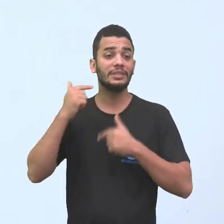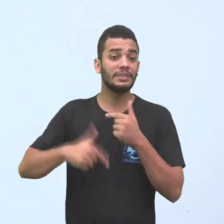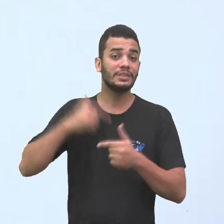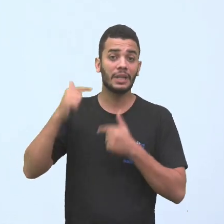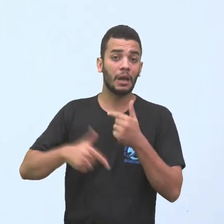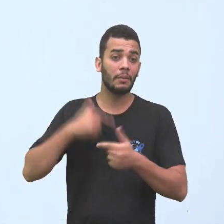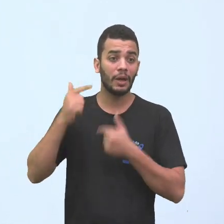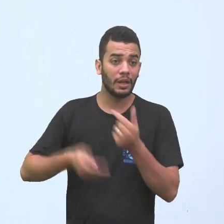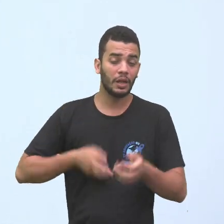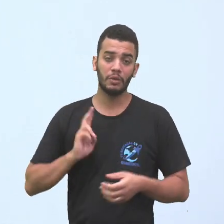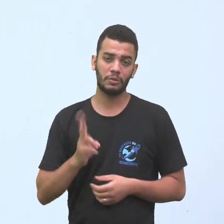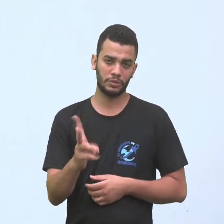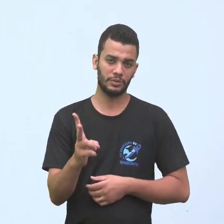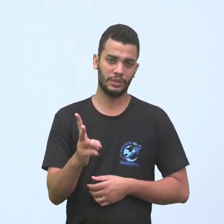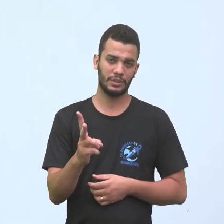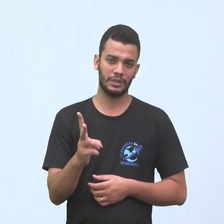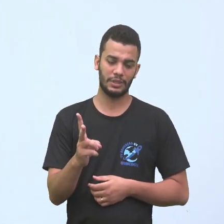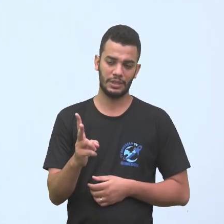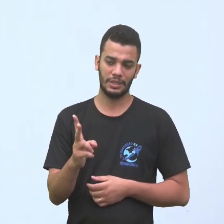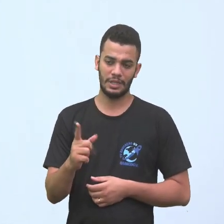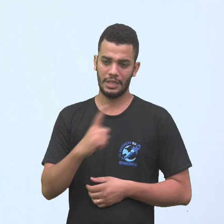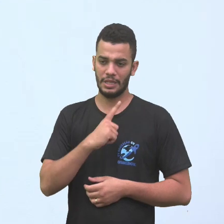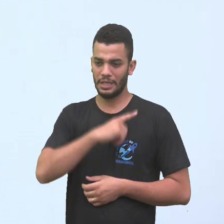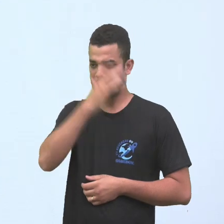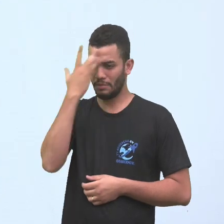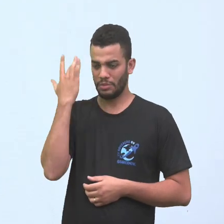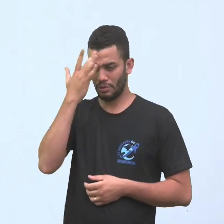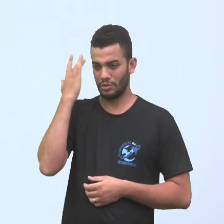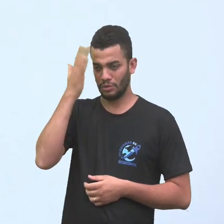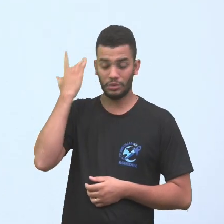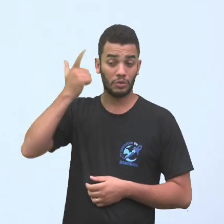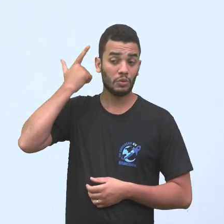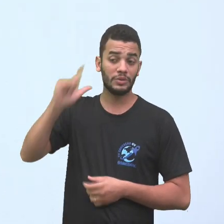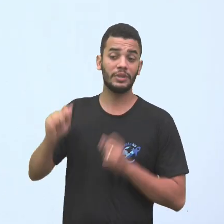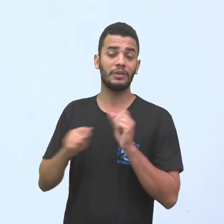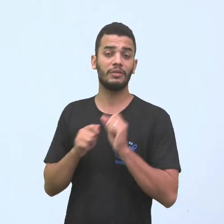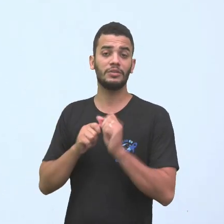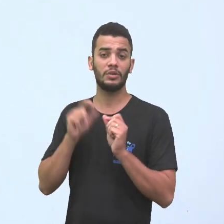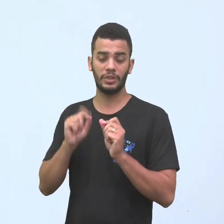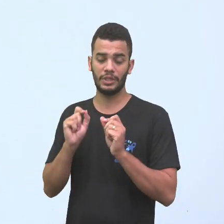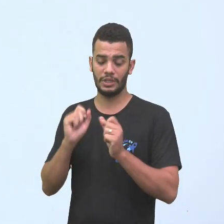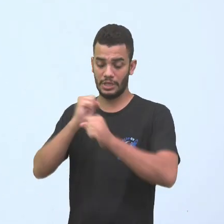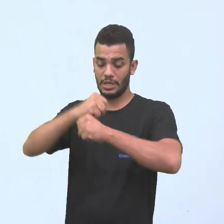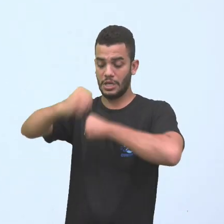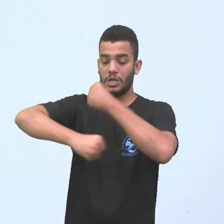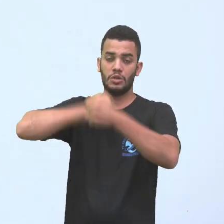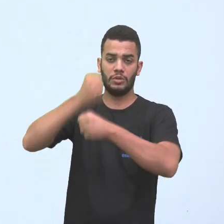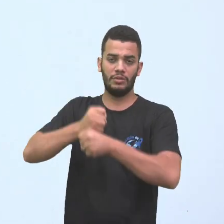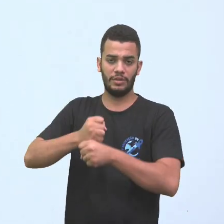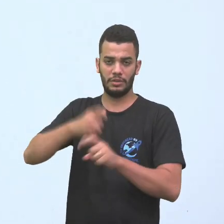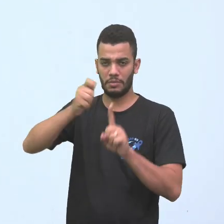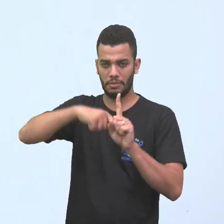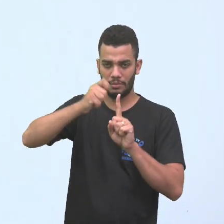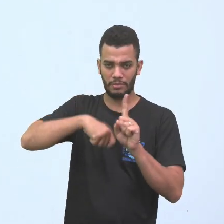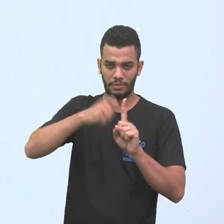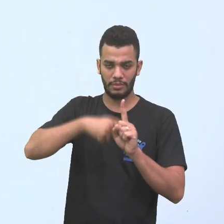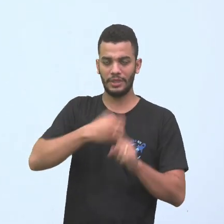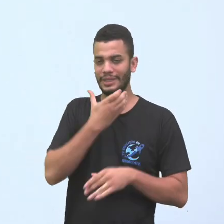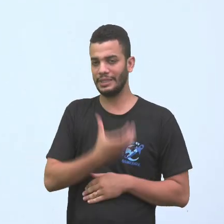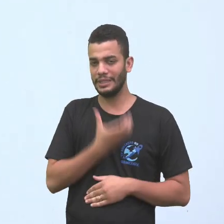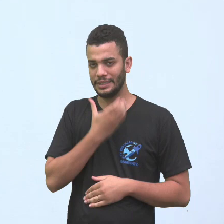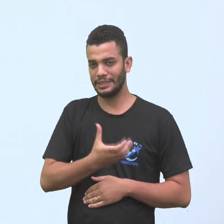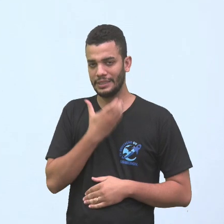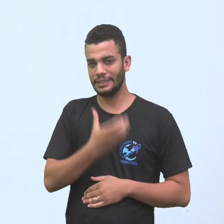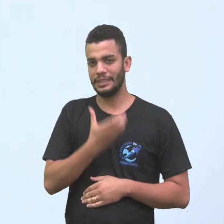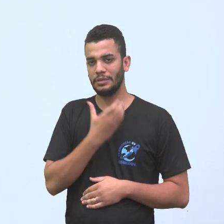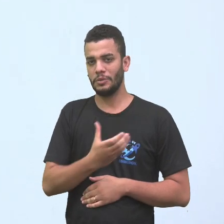que vem. Vai ser muita honra se eu conseguir fazer isso com vocês. Porque vocês me enchem de orgulho, vocês me enchem